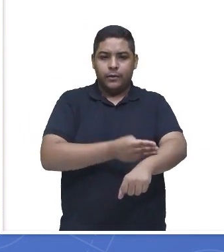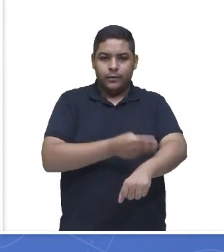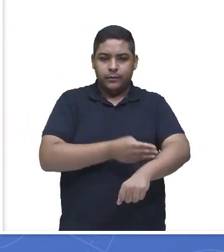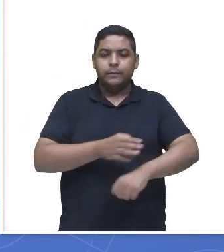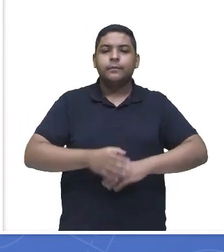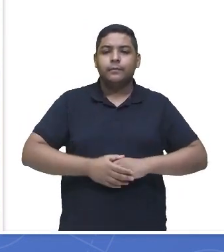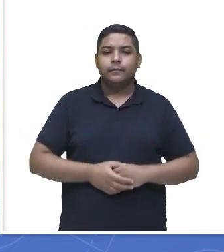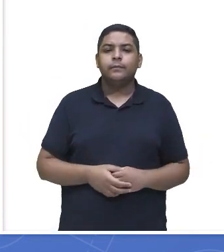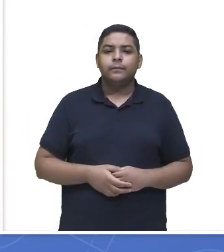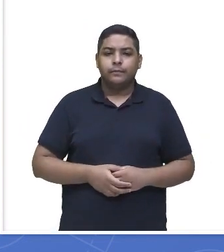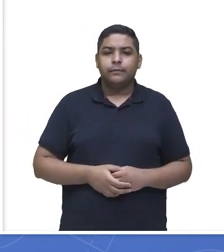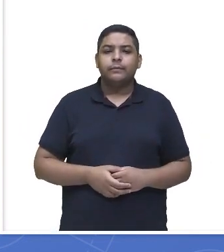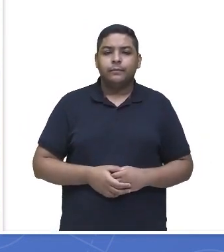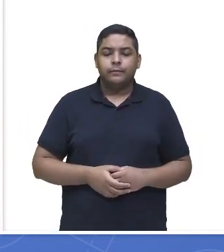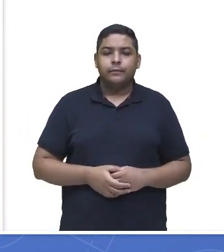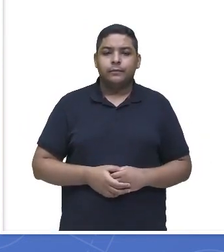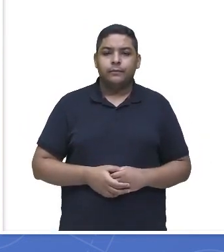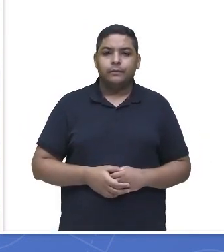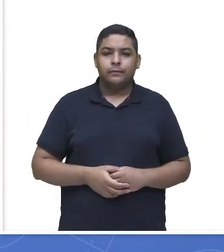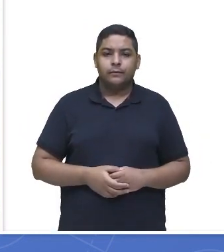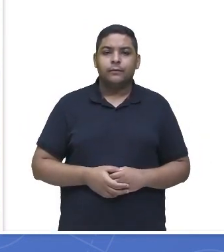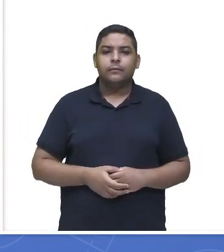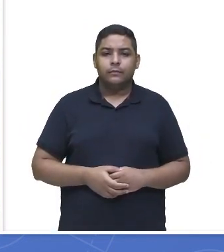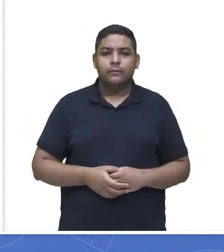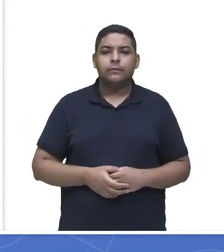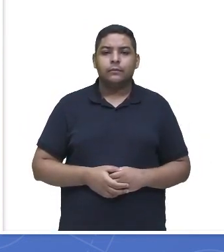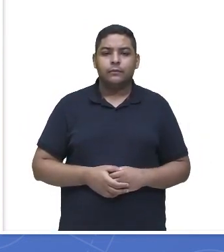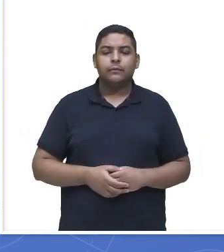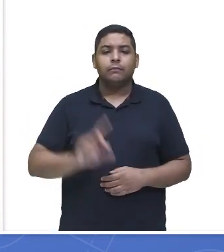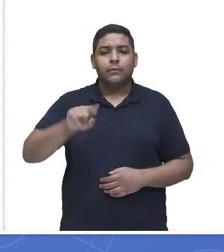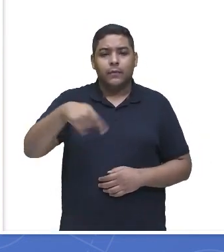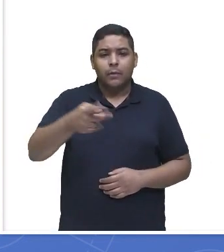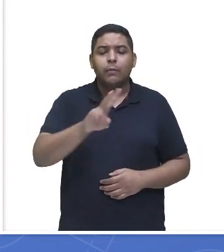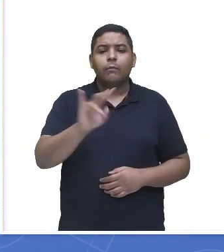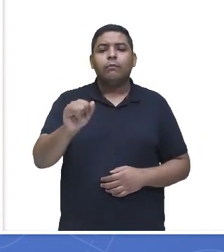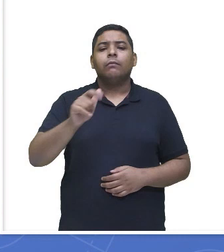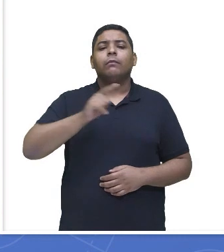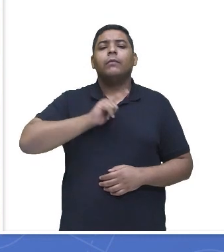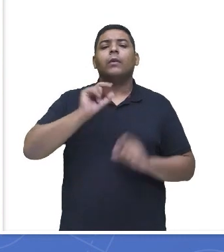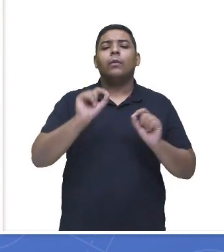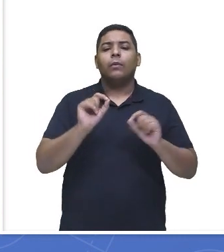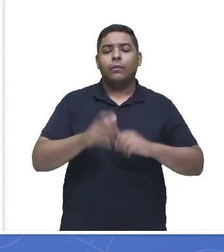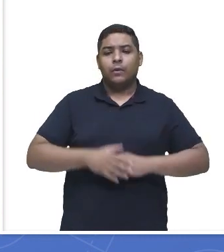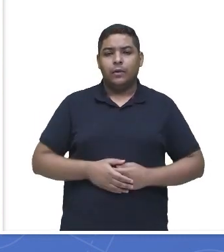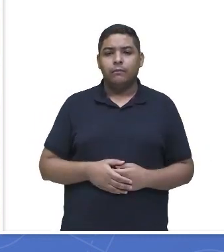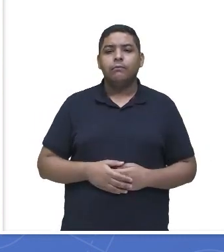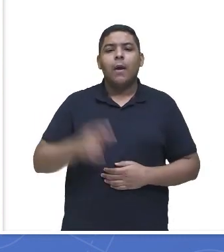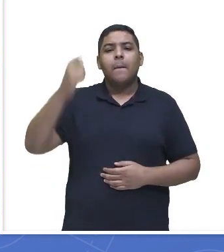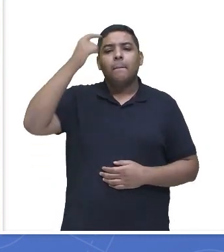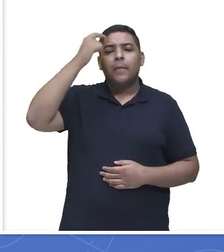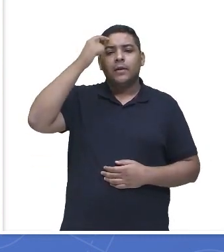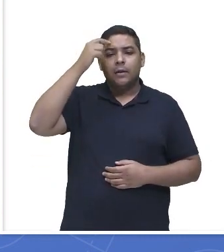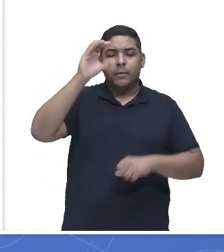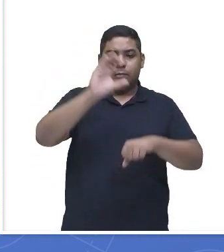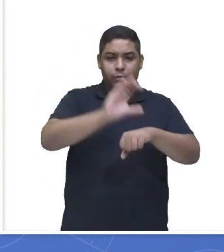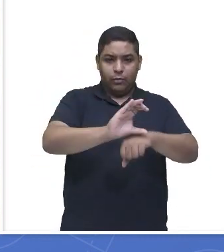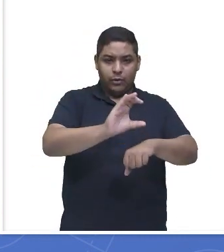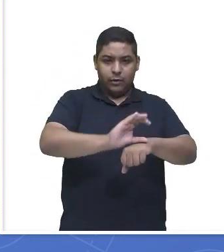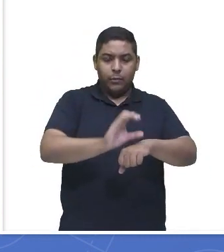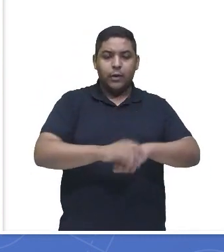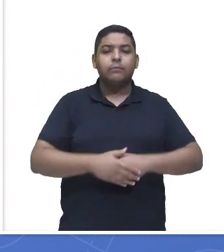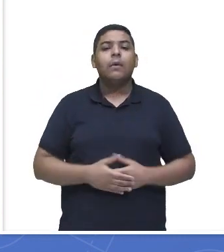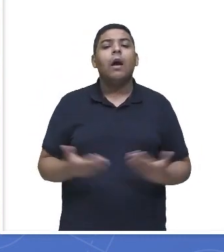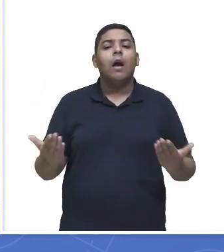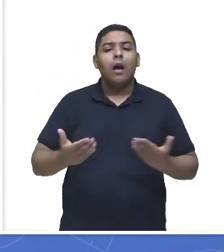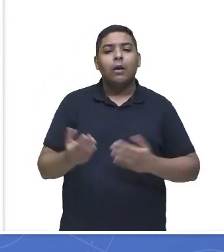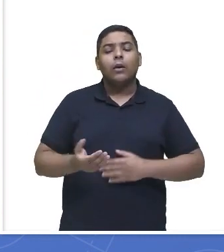surgindo aí para nós, tá? Que vai culminar mais tarde no pensamento que nós chamamos de pensamento contemporâneo. Vamos